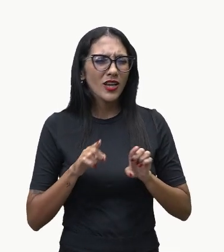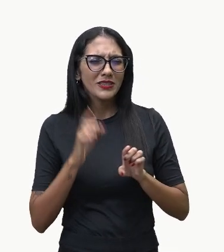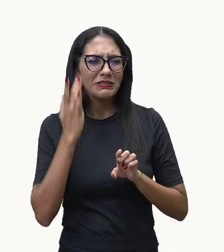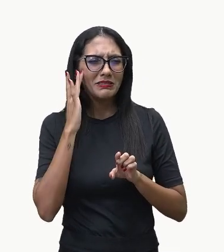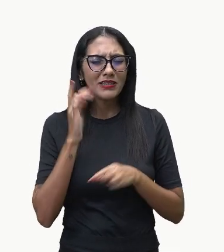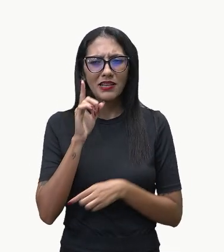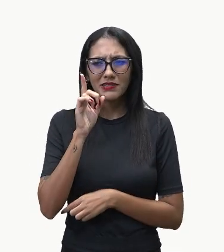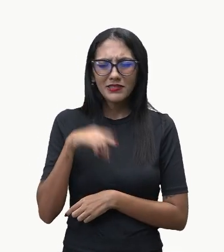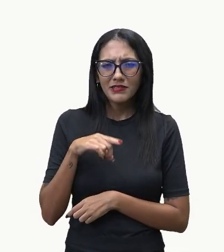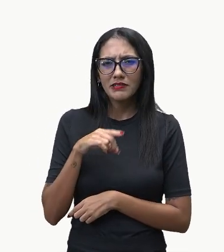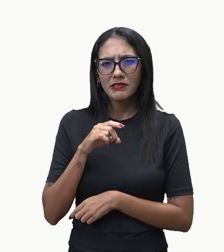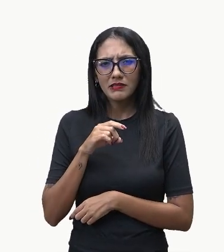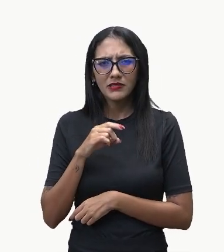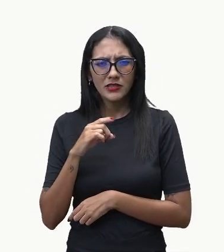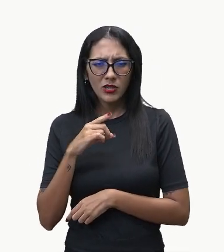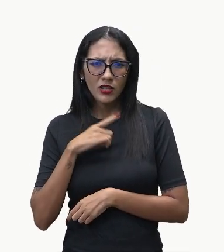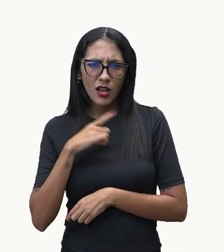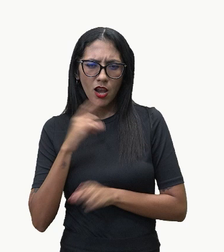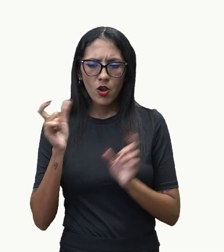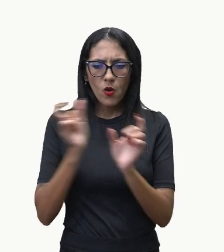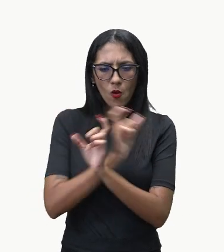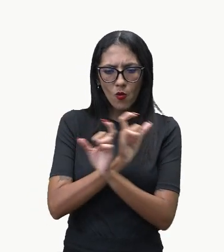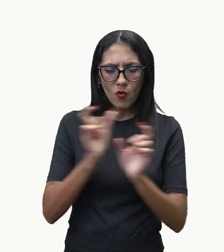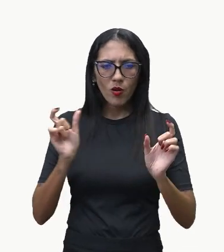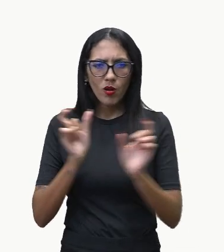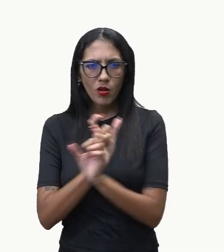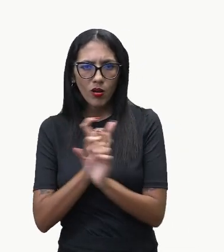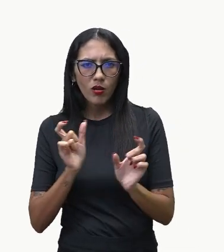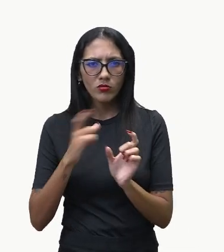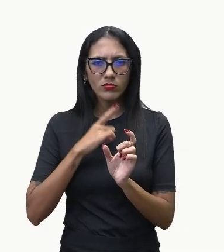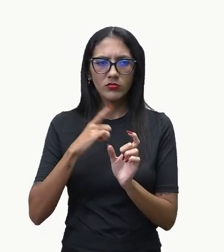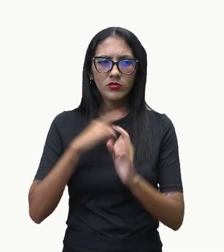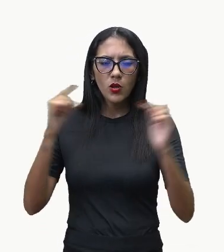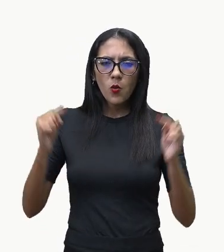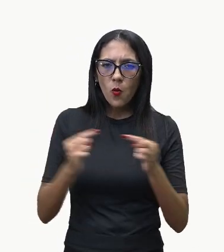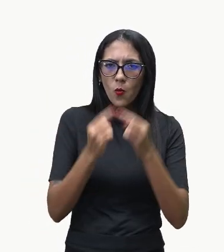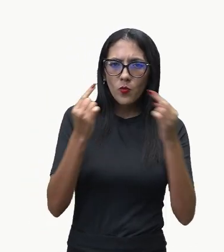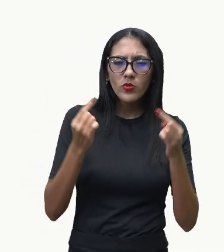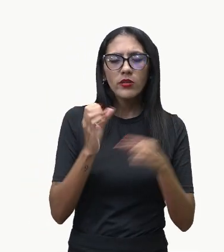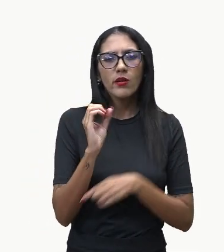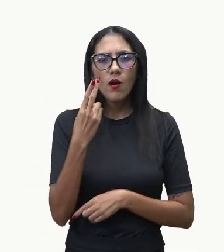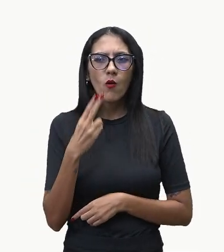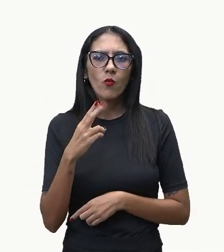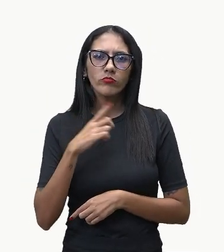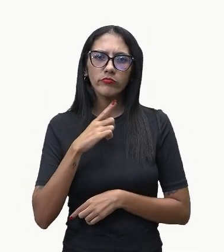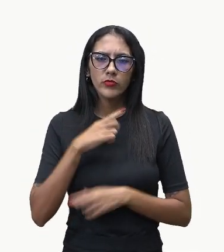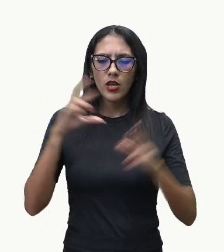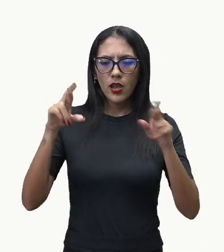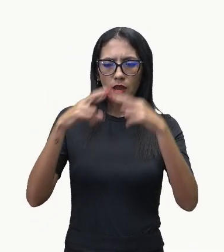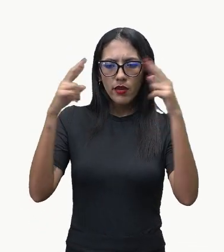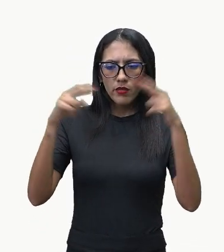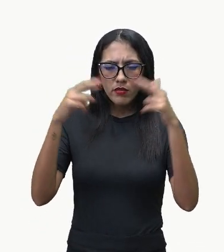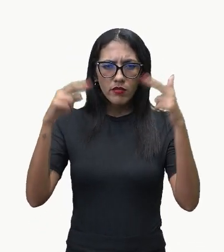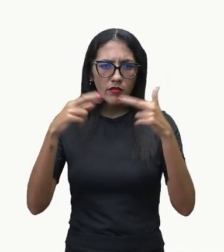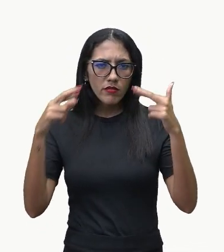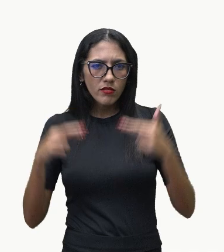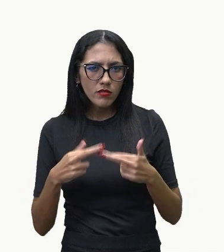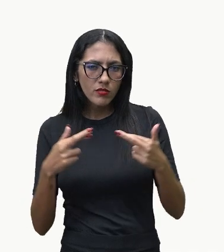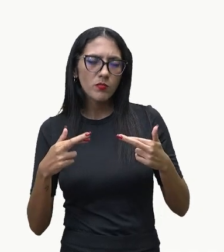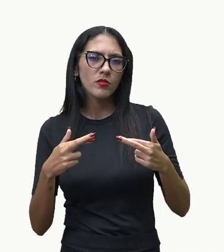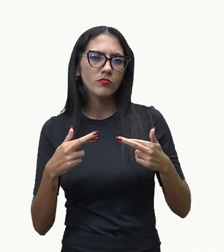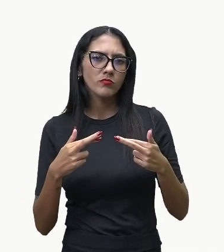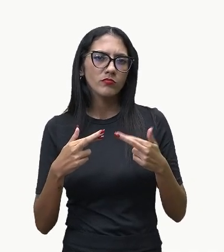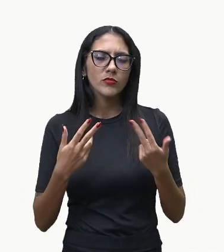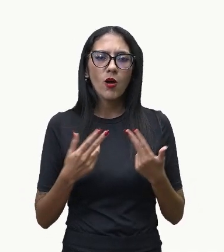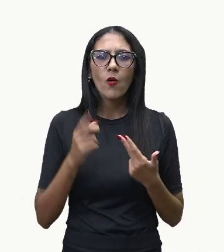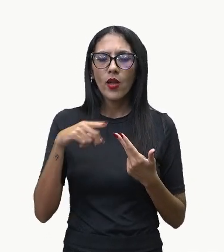teria musicalidade? Será que ele teria aí a questão da rima? Né? Ele teve a intenção aí de